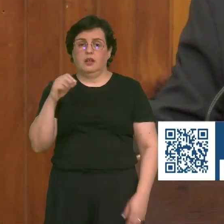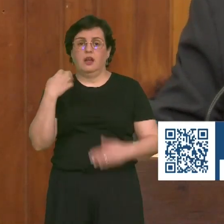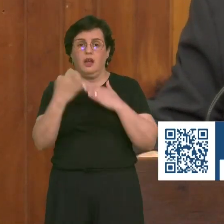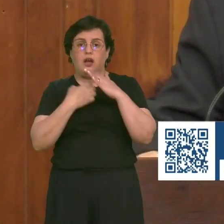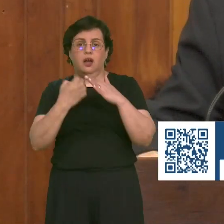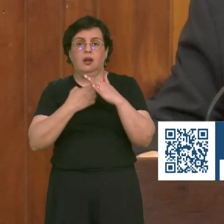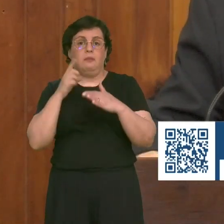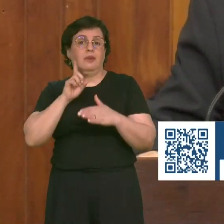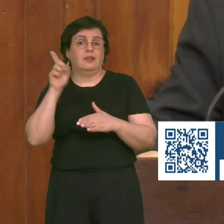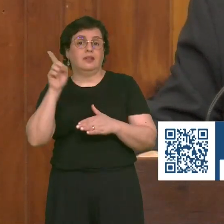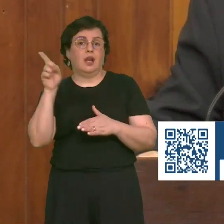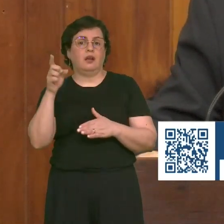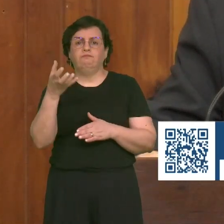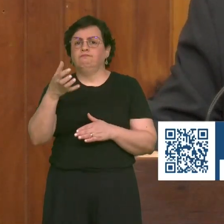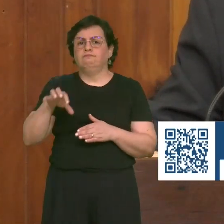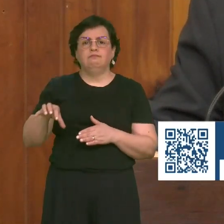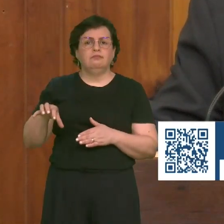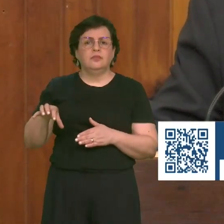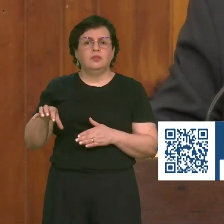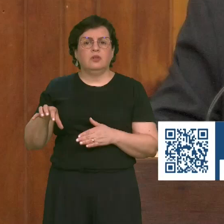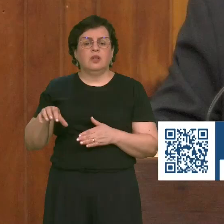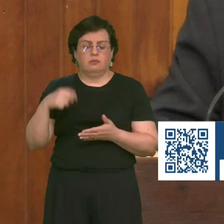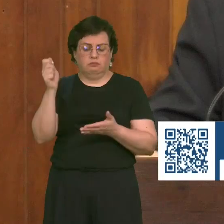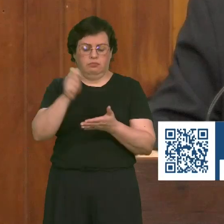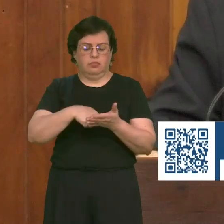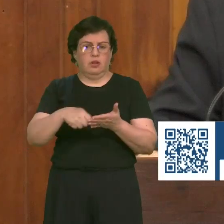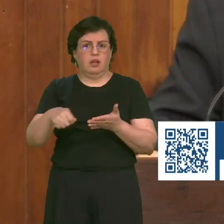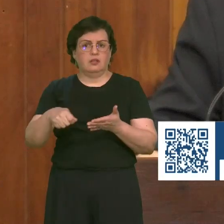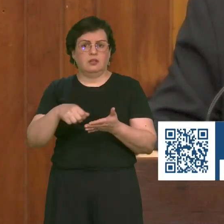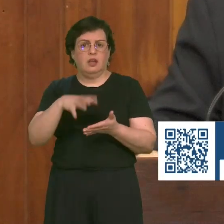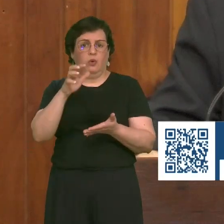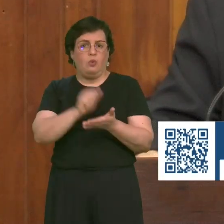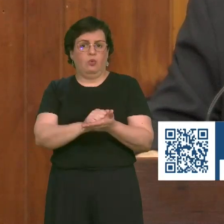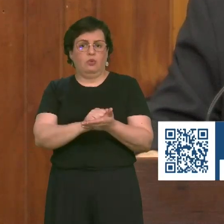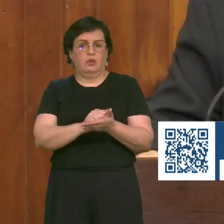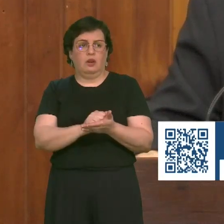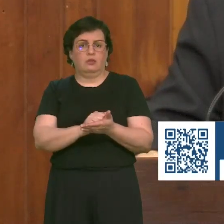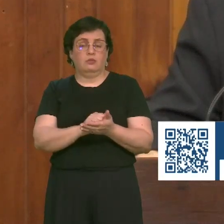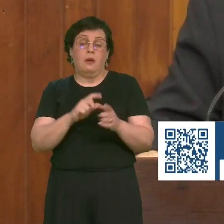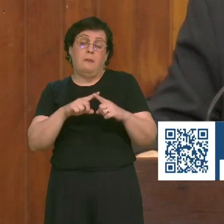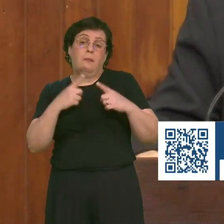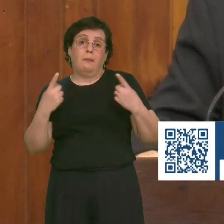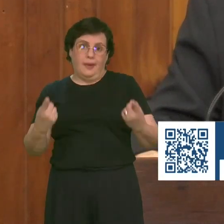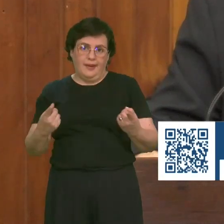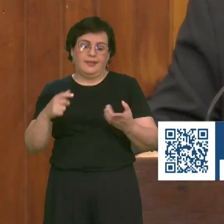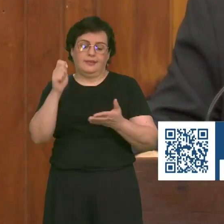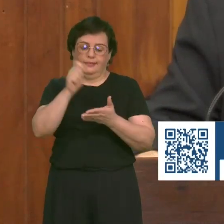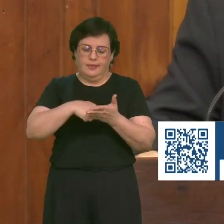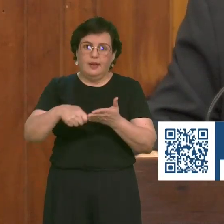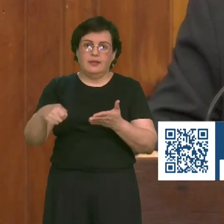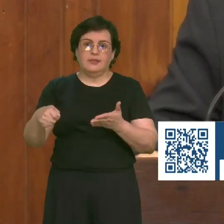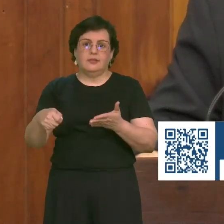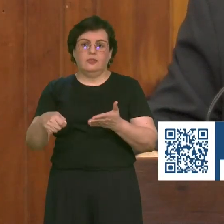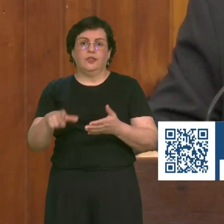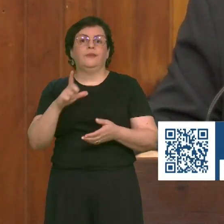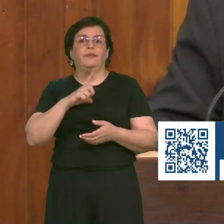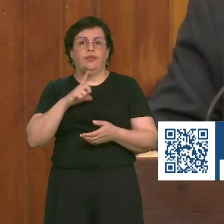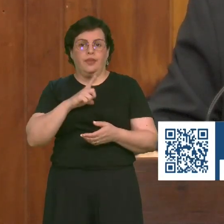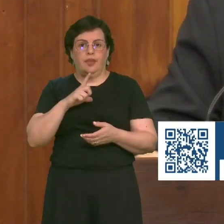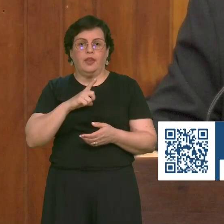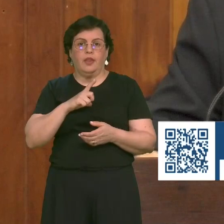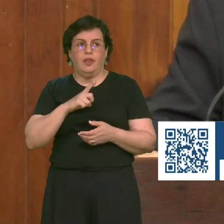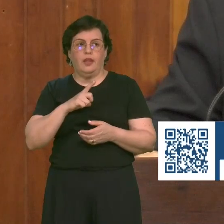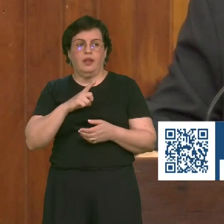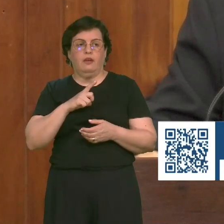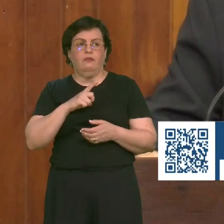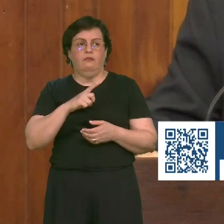lá não queria assinar o contrato e acabou assinando houve naturalmente a